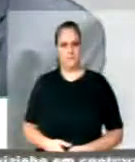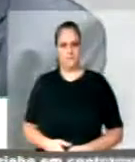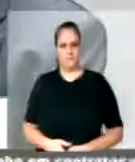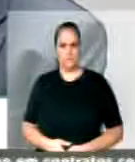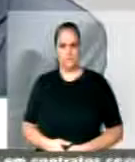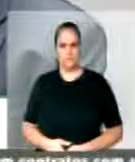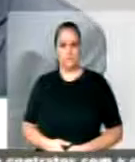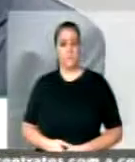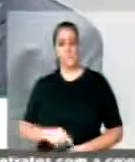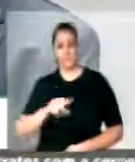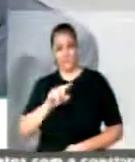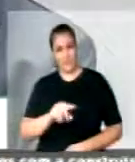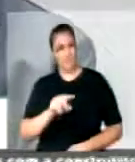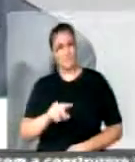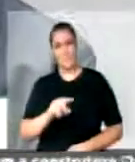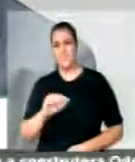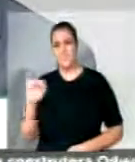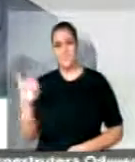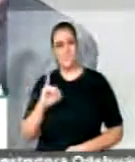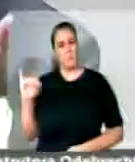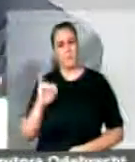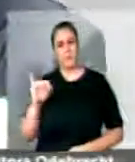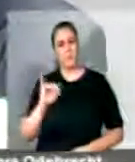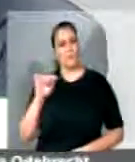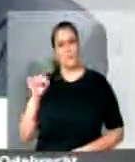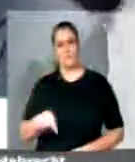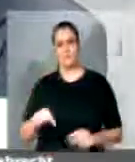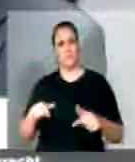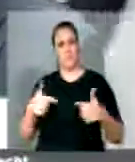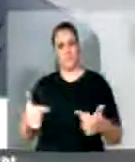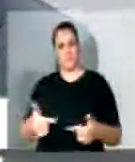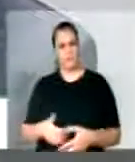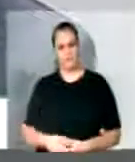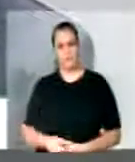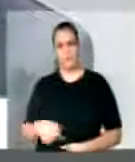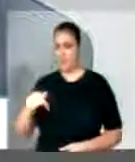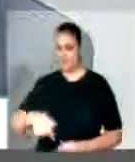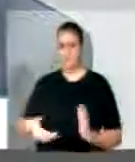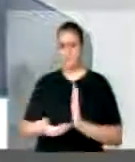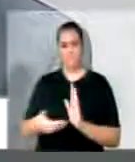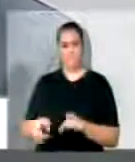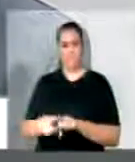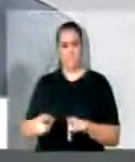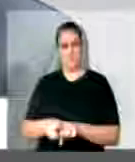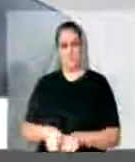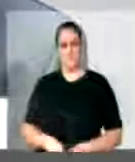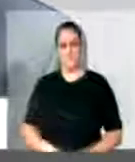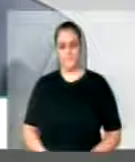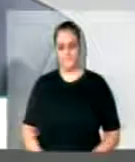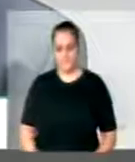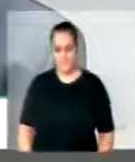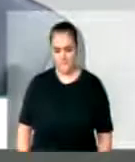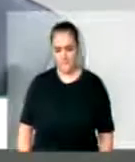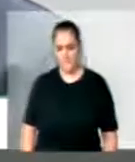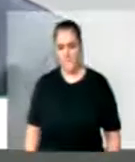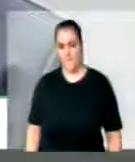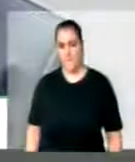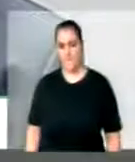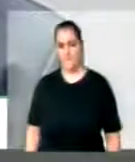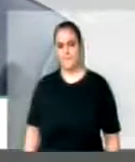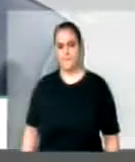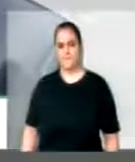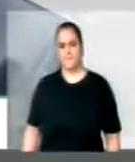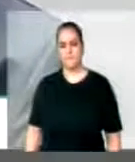Excelência significa muito para essa luta e as mulheres que estão no nosso parlamento. E nós temos agora, deputada